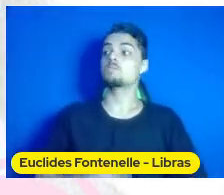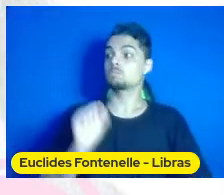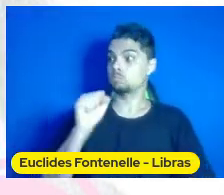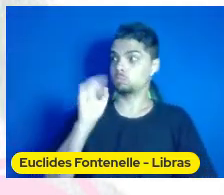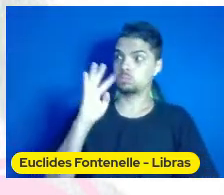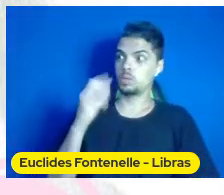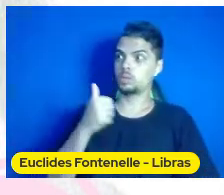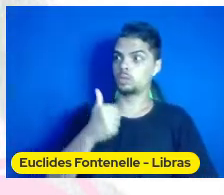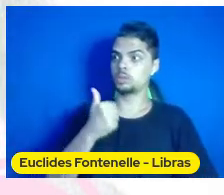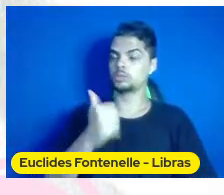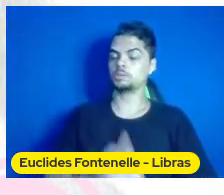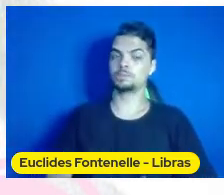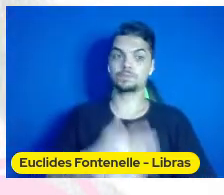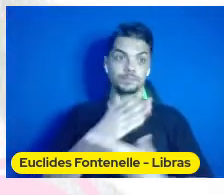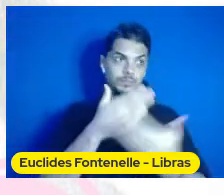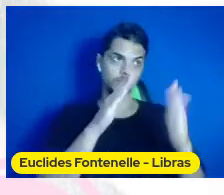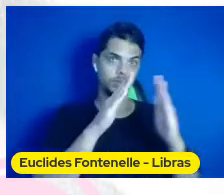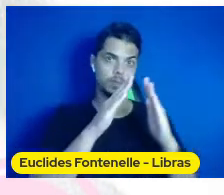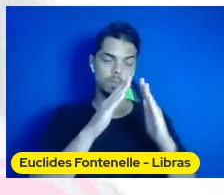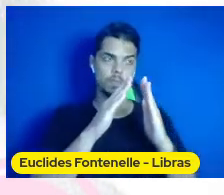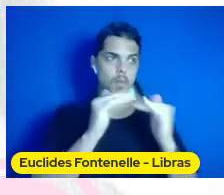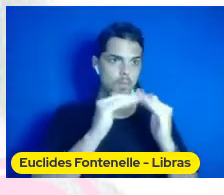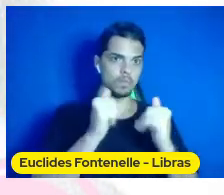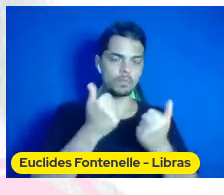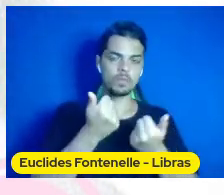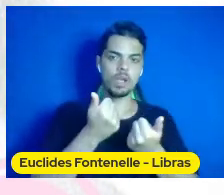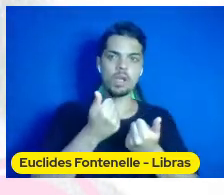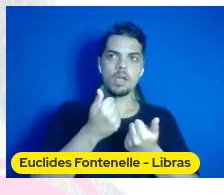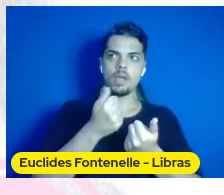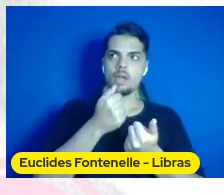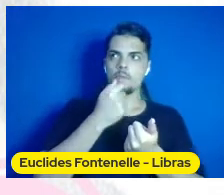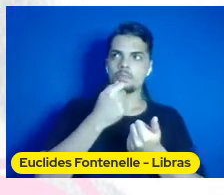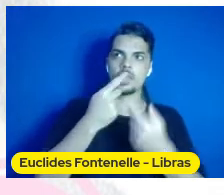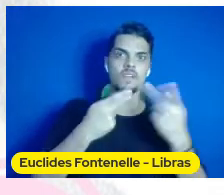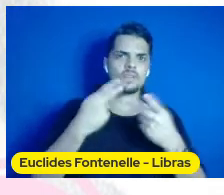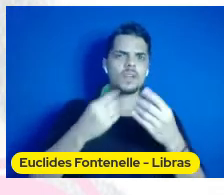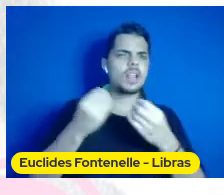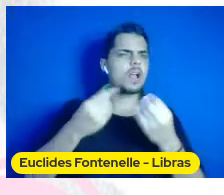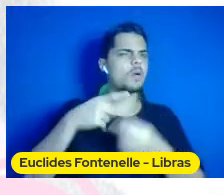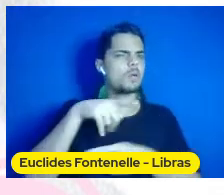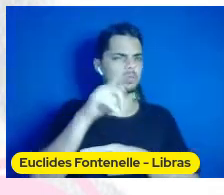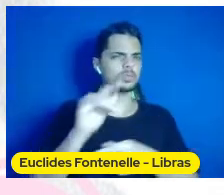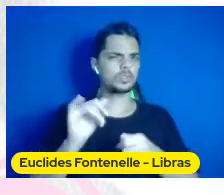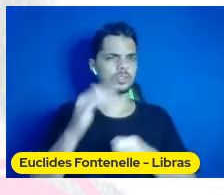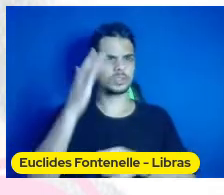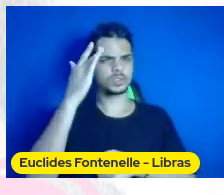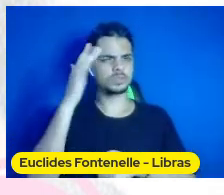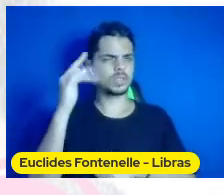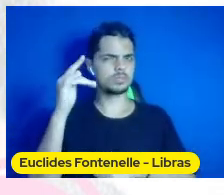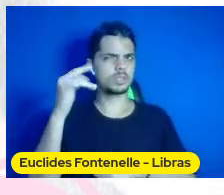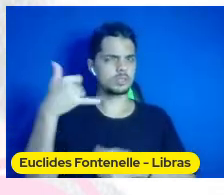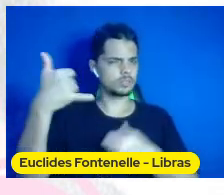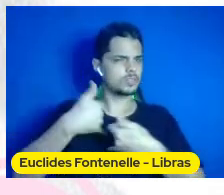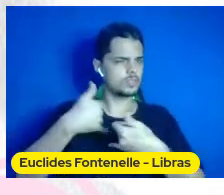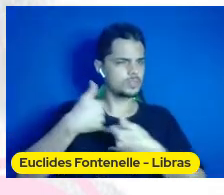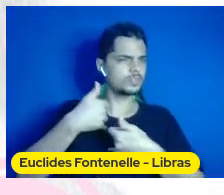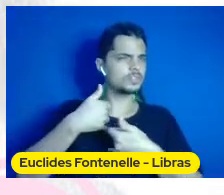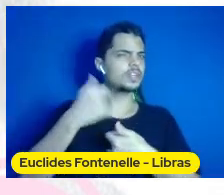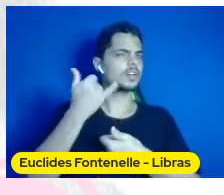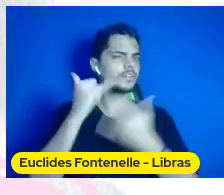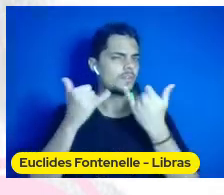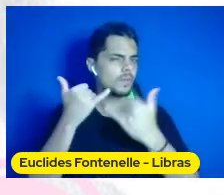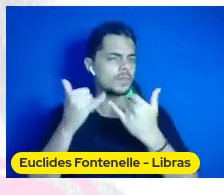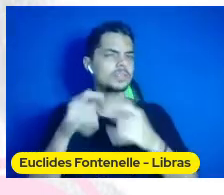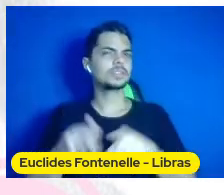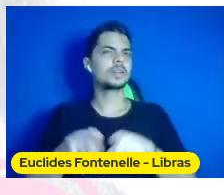um pouquinho pra gente. A gente ficou sabendo, né, que a sua produtora, Fire Studio Animation, tem uma intenção de lançar a